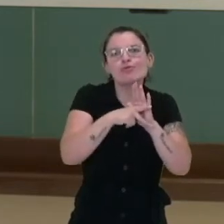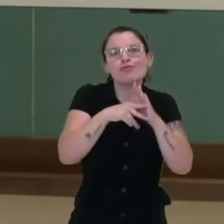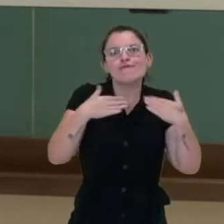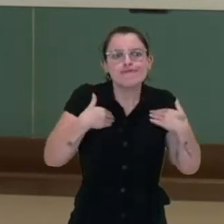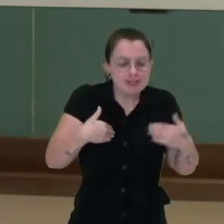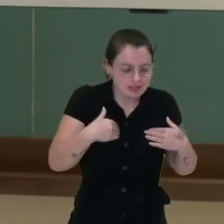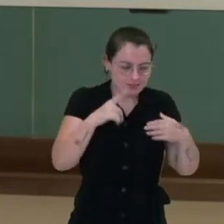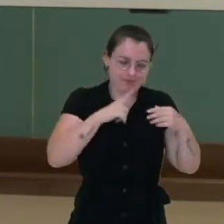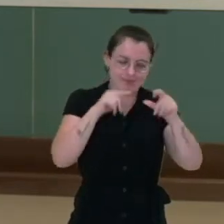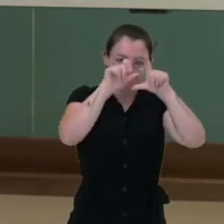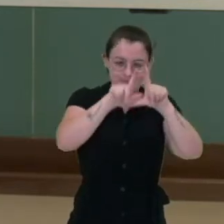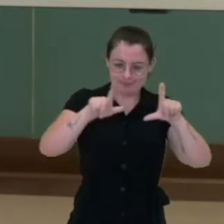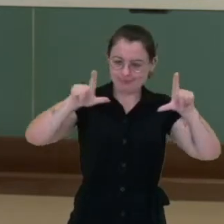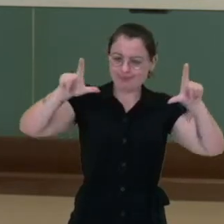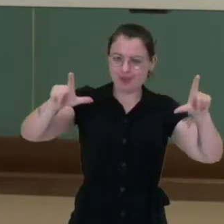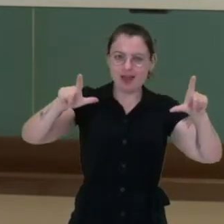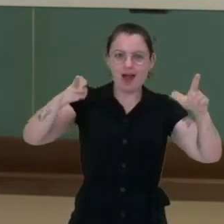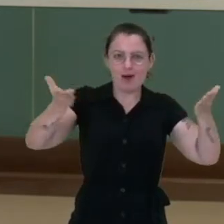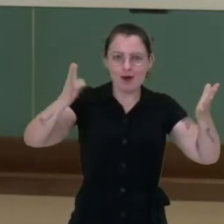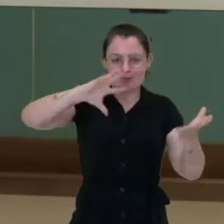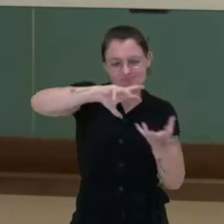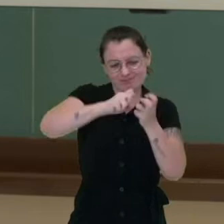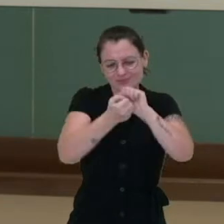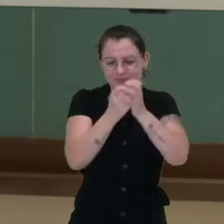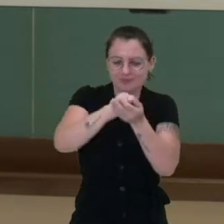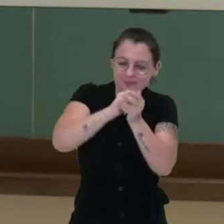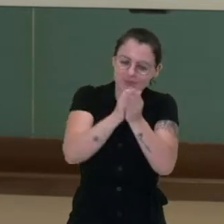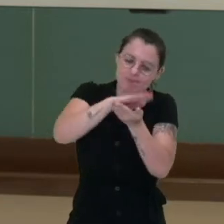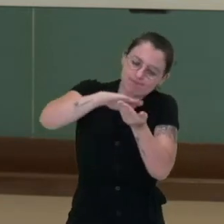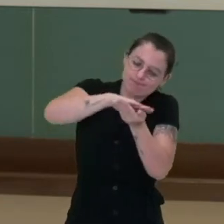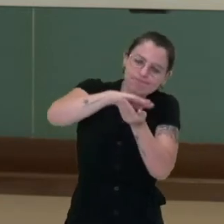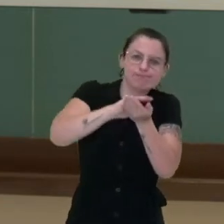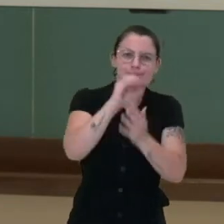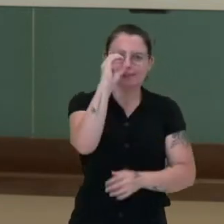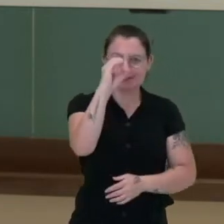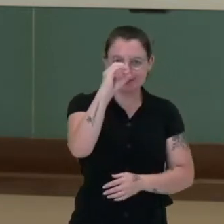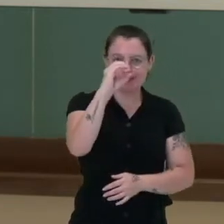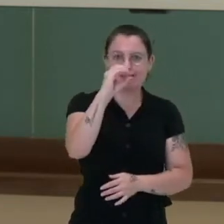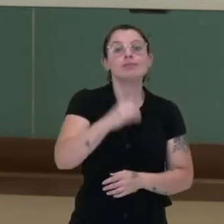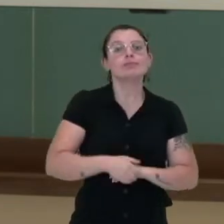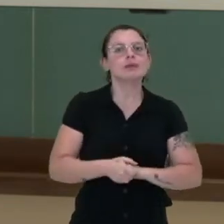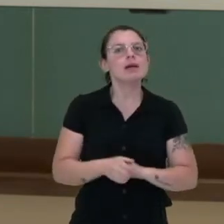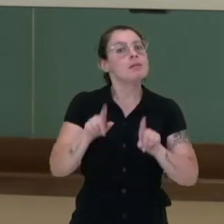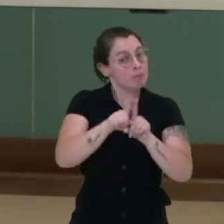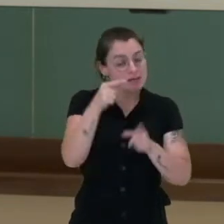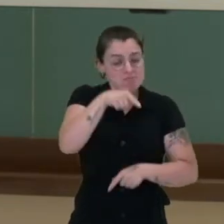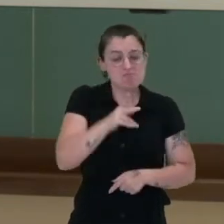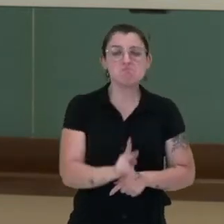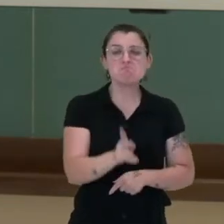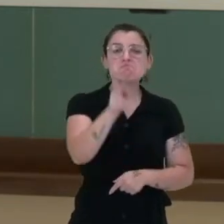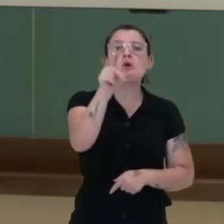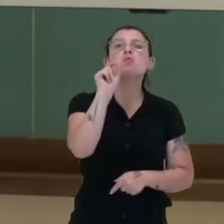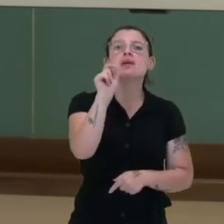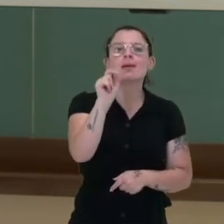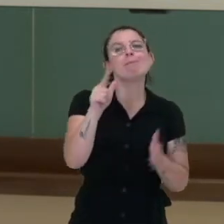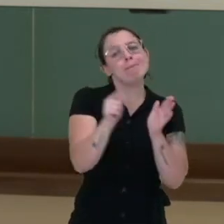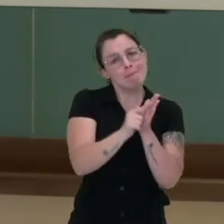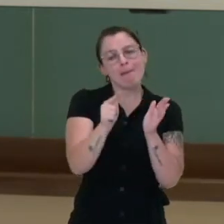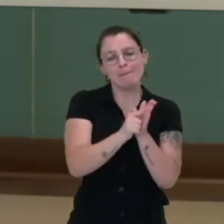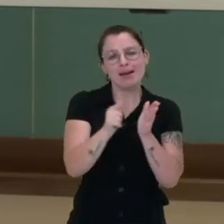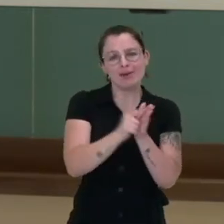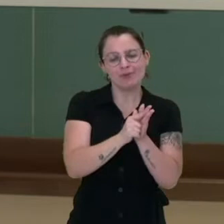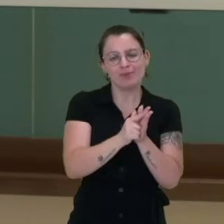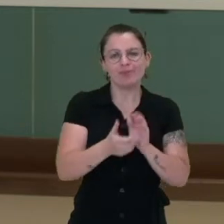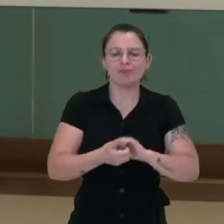num formato e agora ele ficou com um formato de bolinha, mas ele continua sendo papel, continua